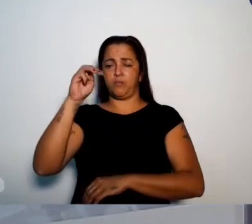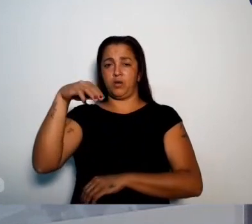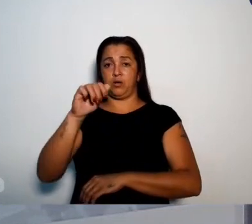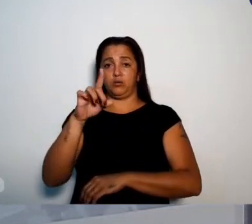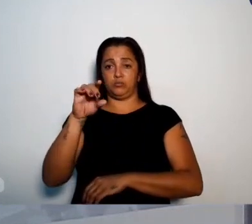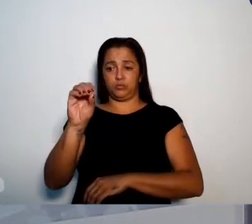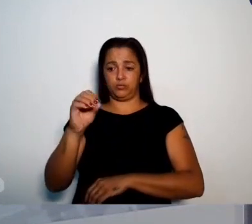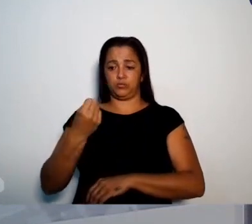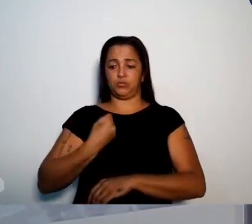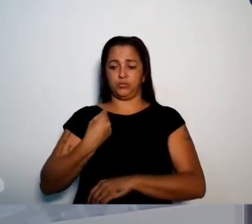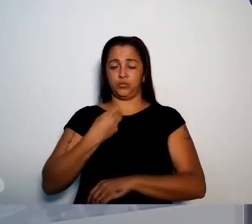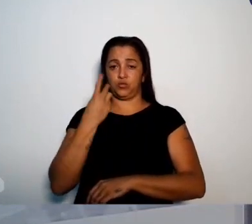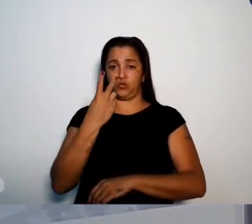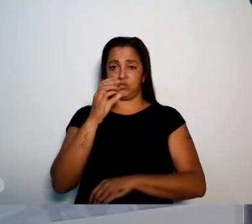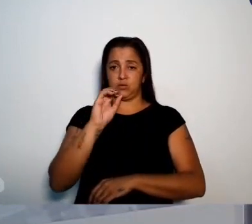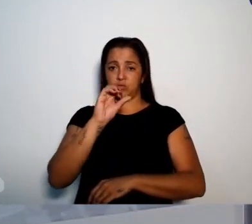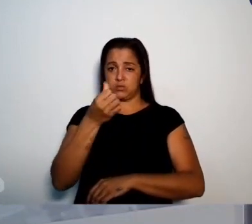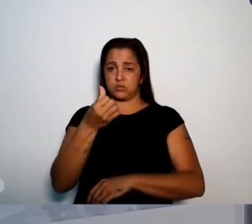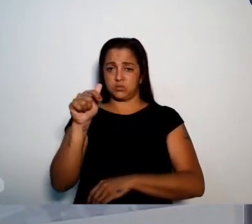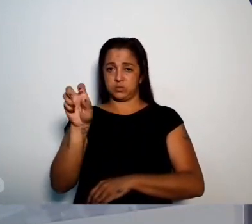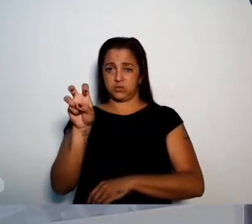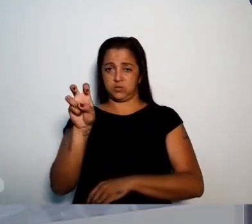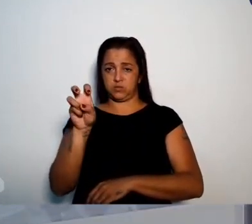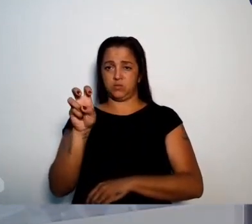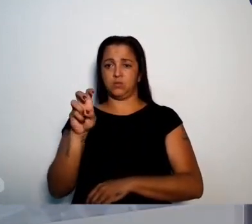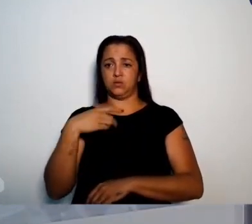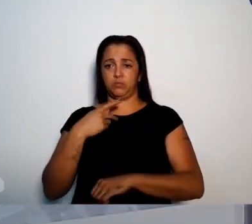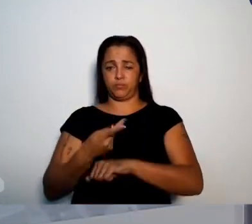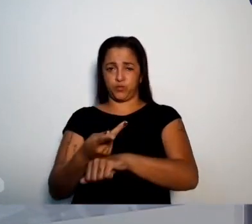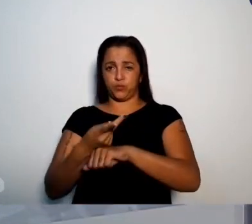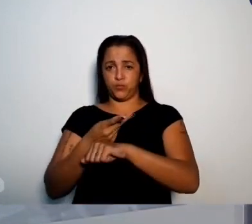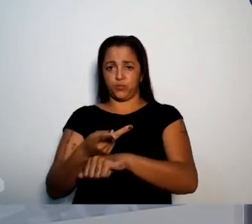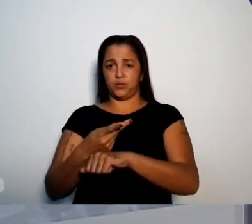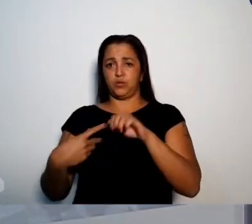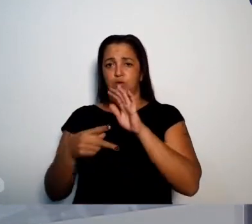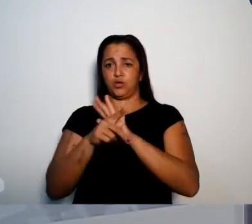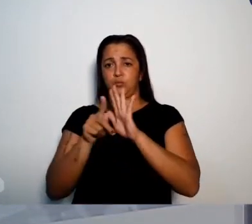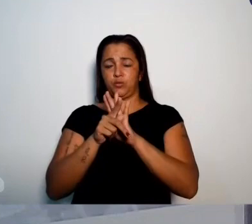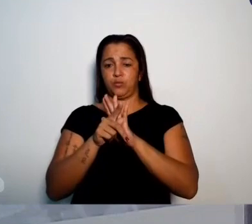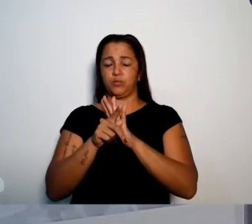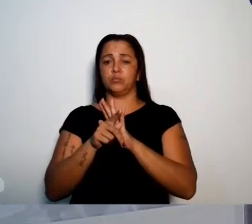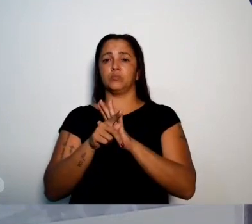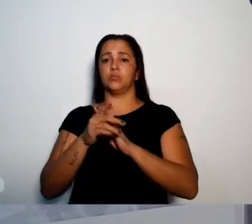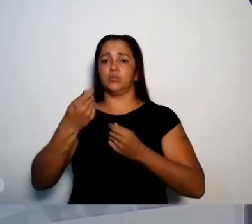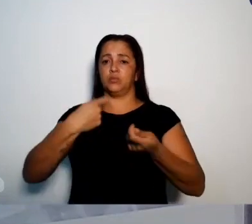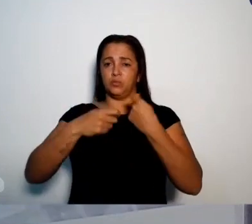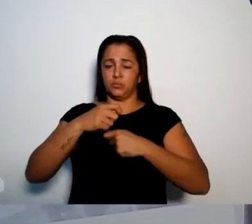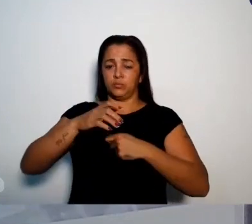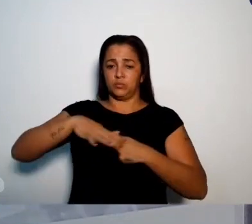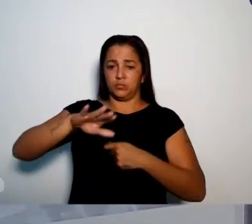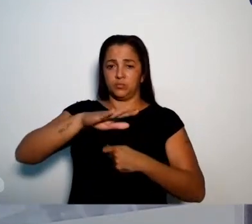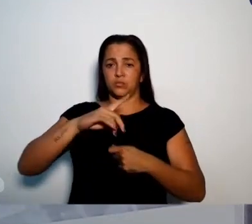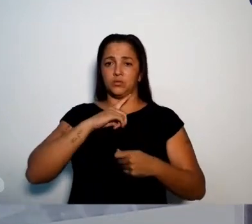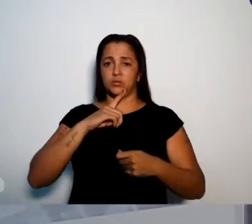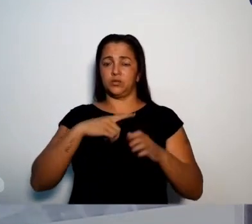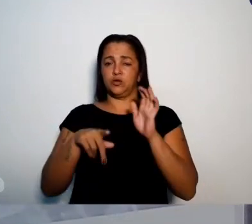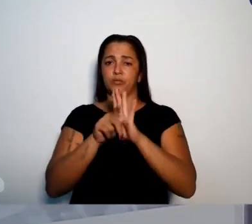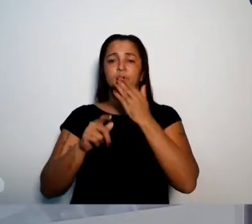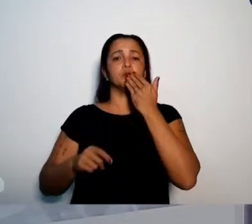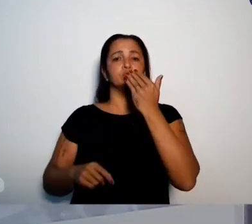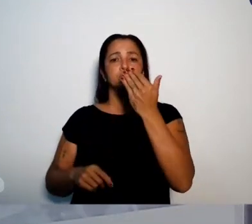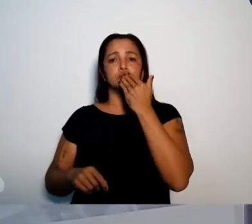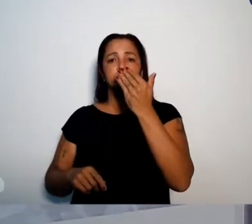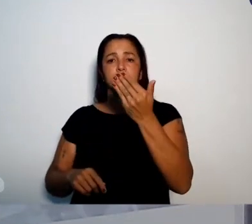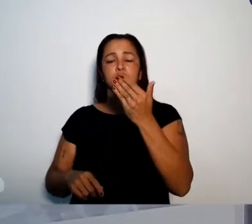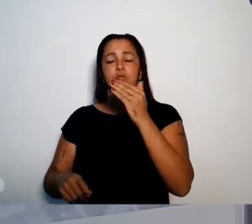2065. Fui procurado por alguns comerciantes ali das proximidades, também solicitando redutor